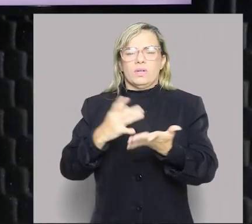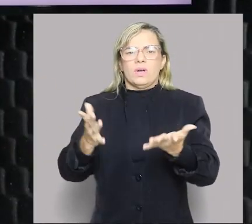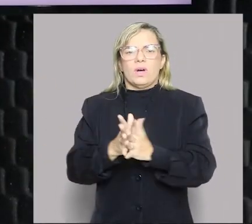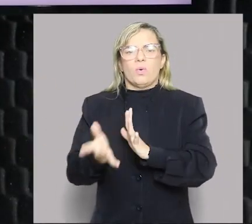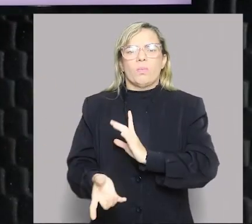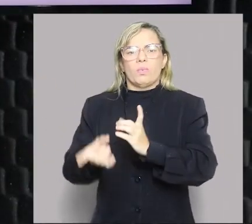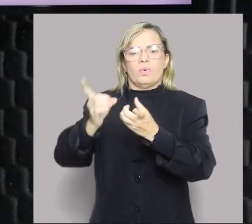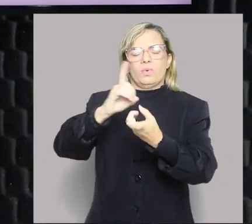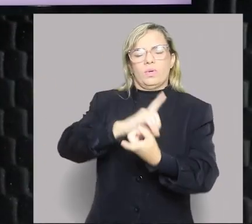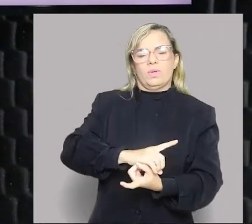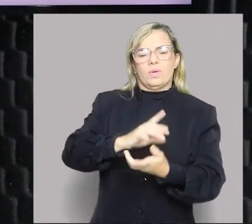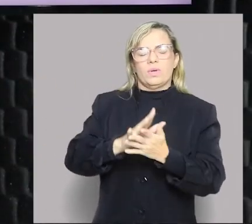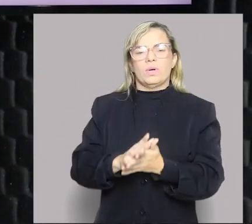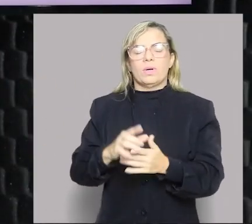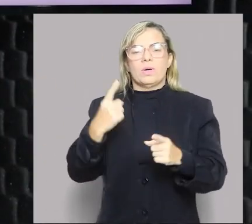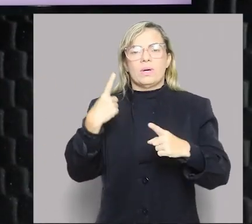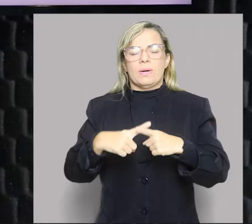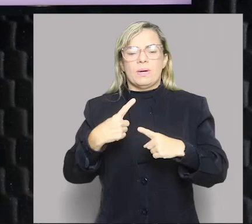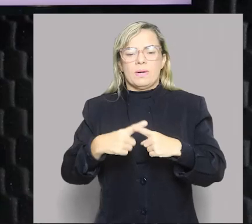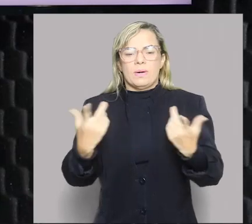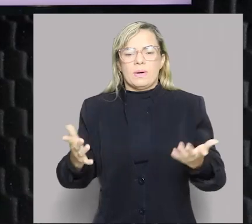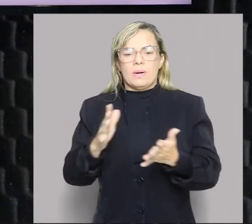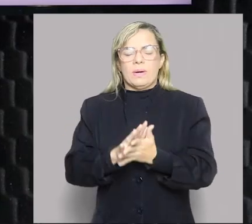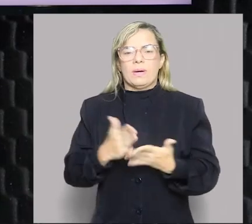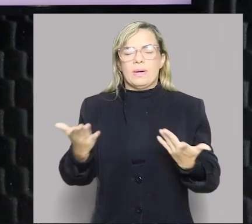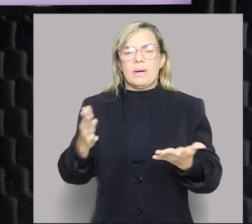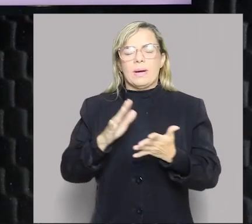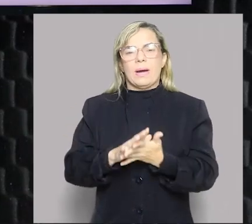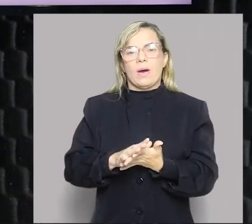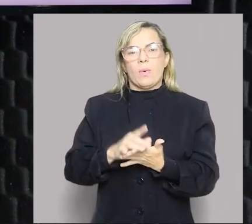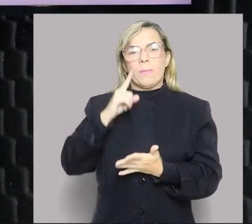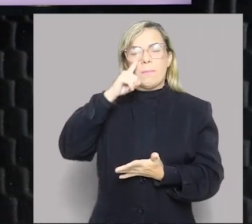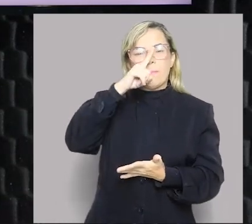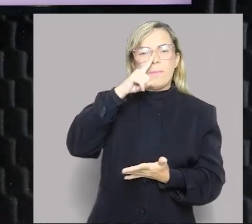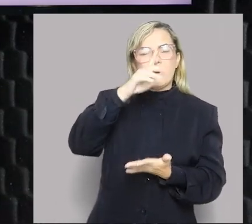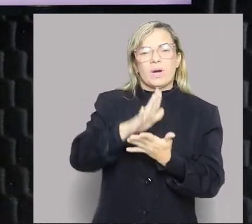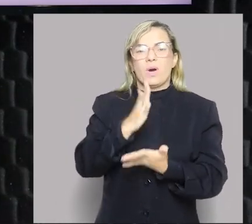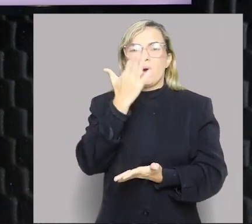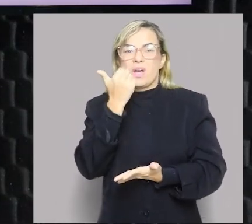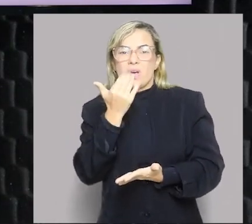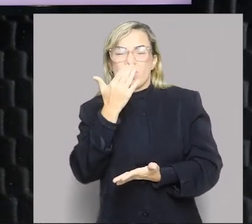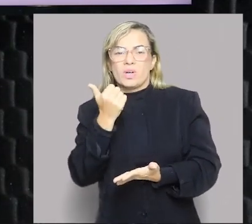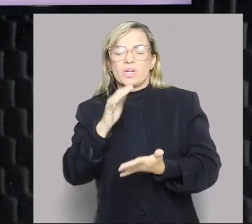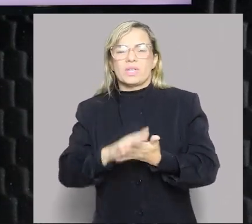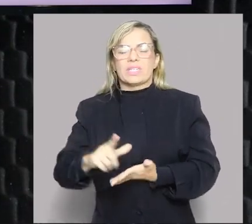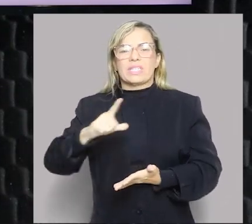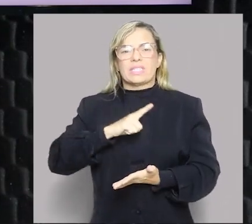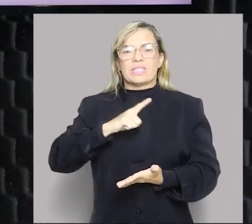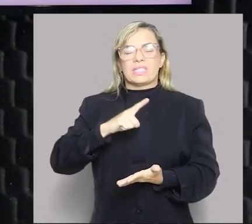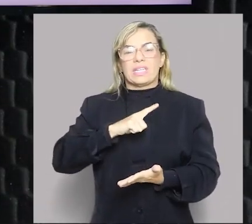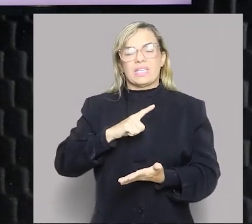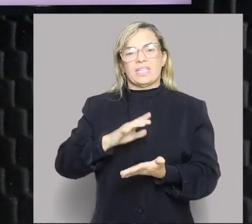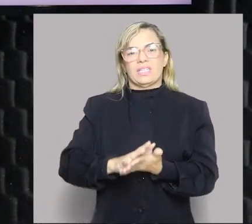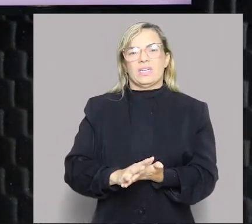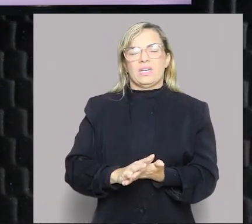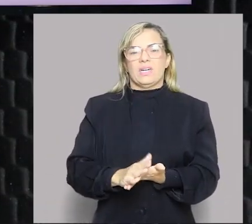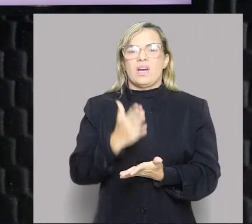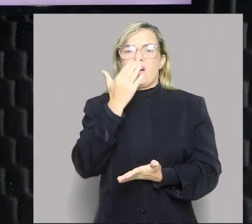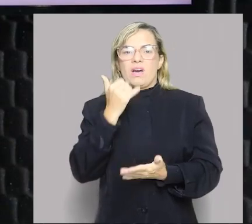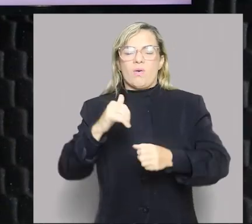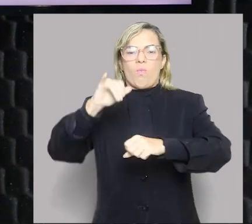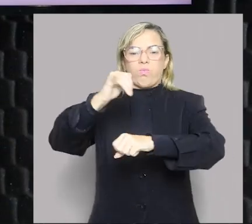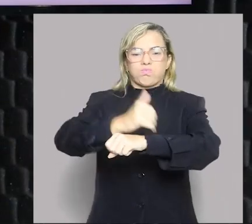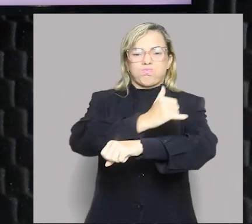contradição, certo? Porque ele está dizendo é o risco de ingerirmos alimentos com colesterol, certo? Para aumentar mais ainda o